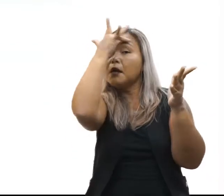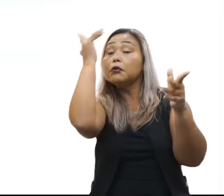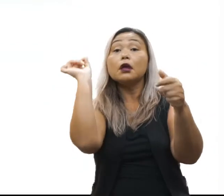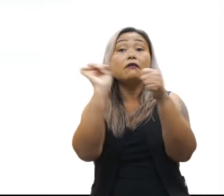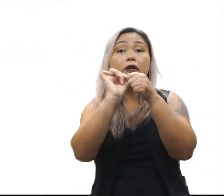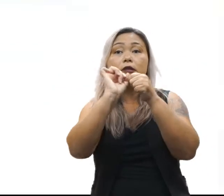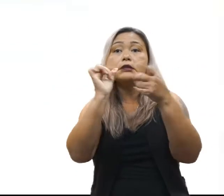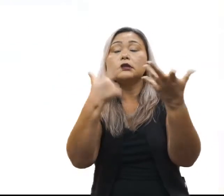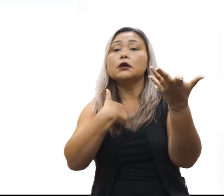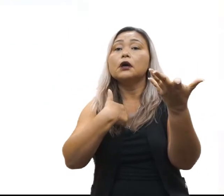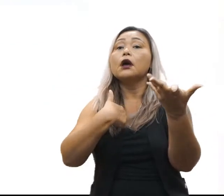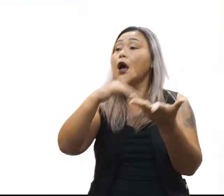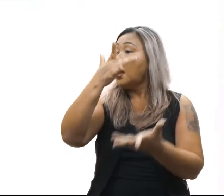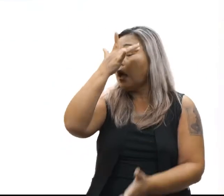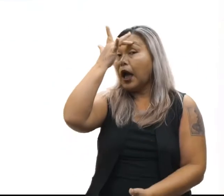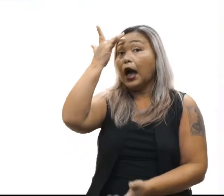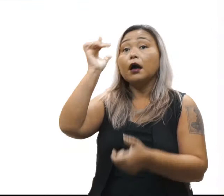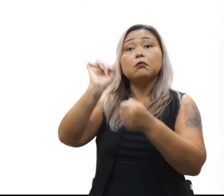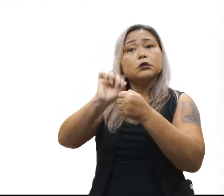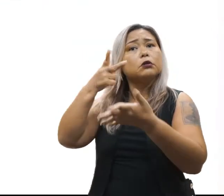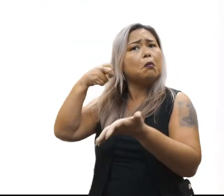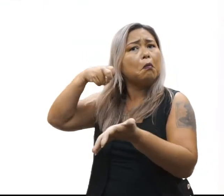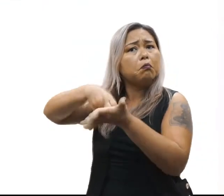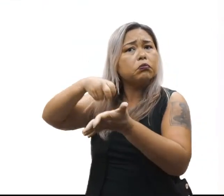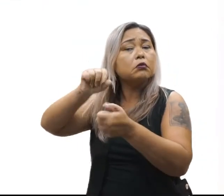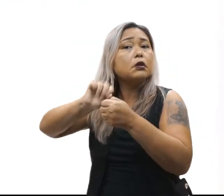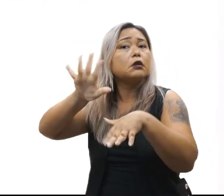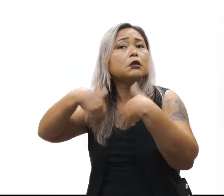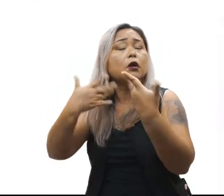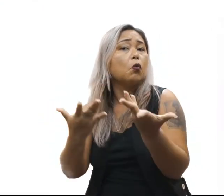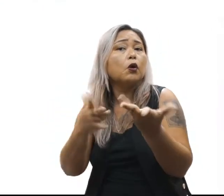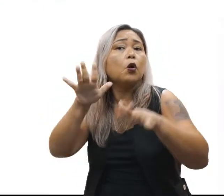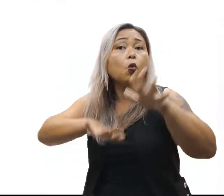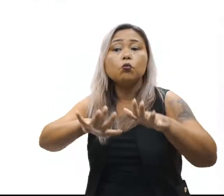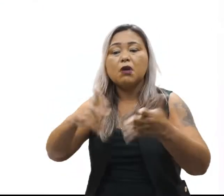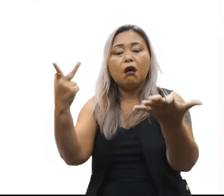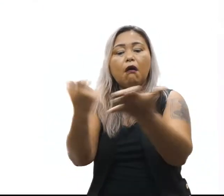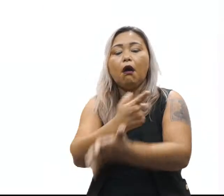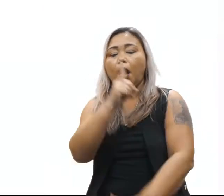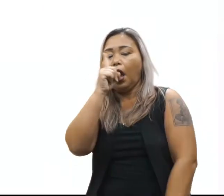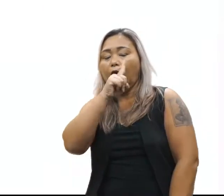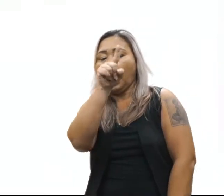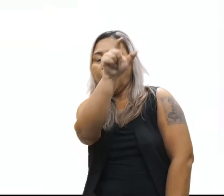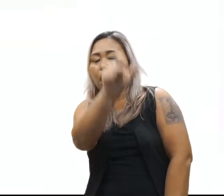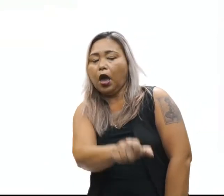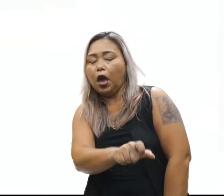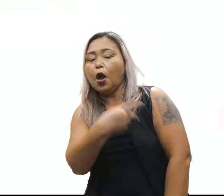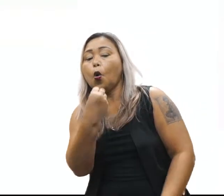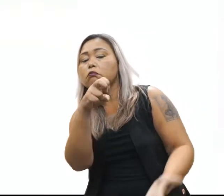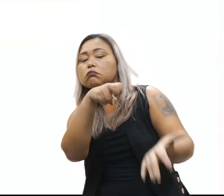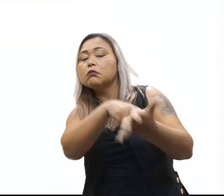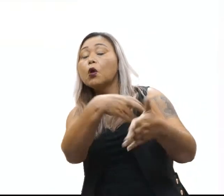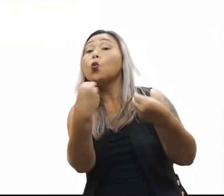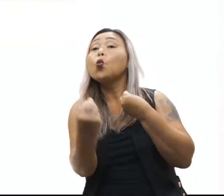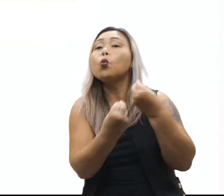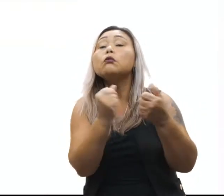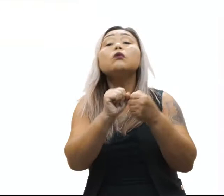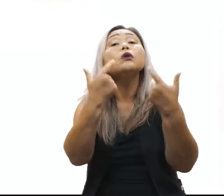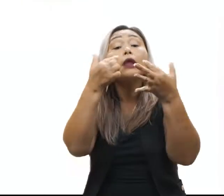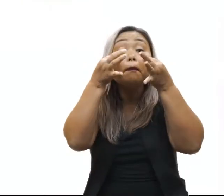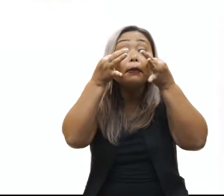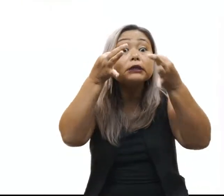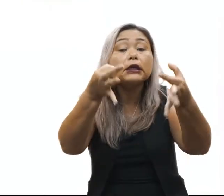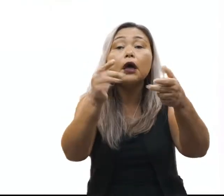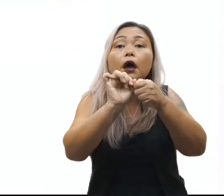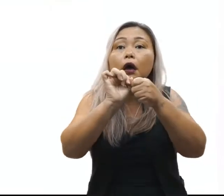devem ser punidas, de repente, quando elas erram. Então, o que a gente tem que prestar atenção? Que da